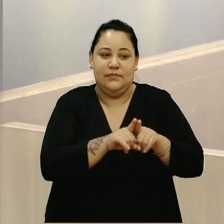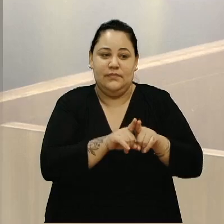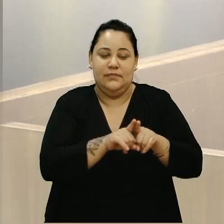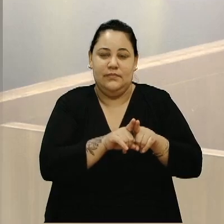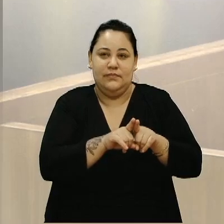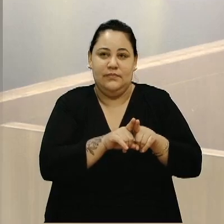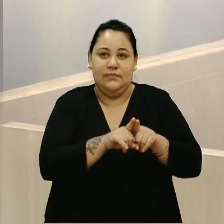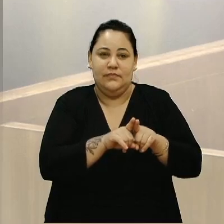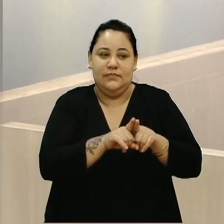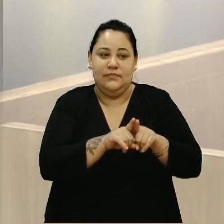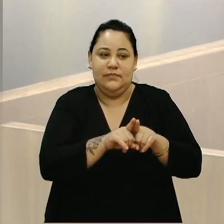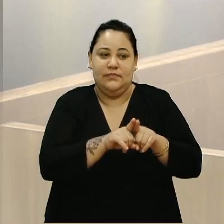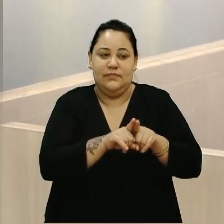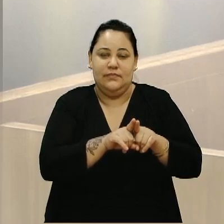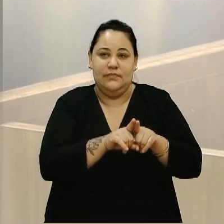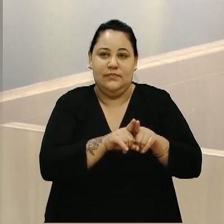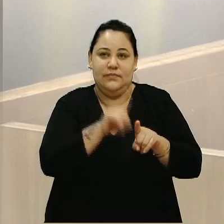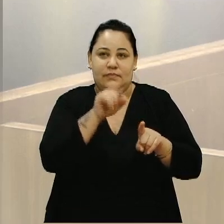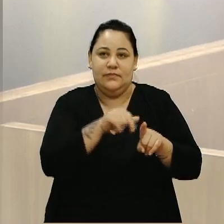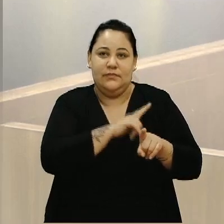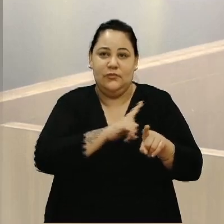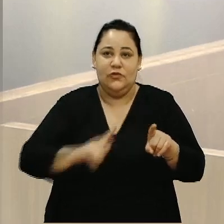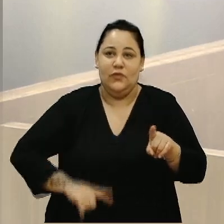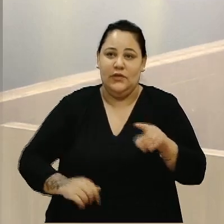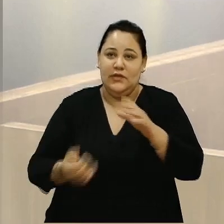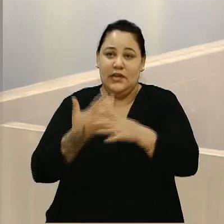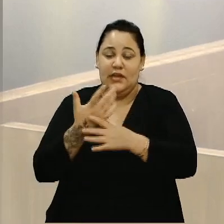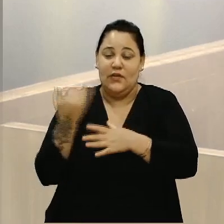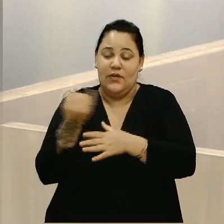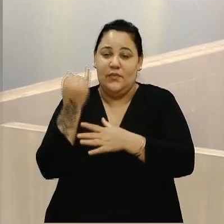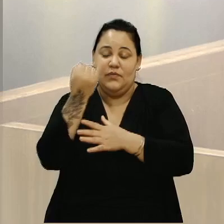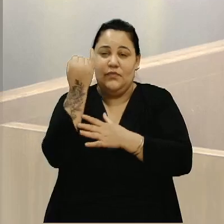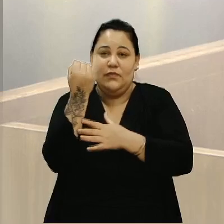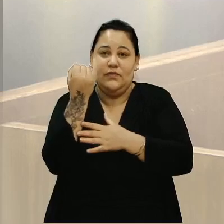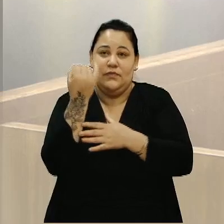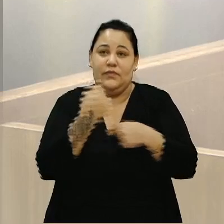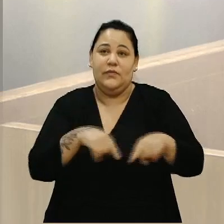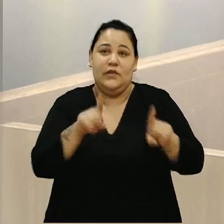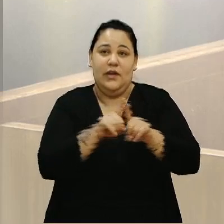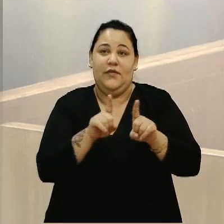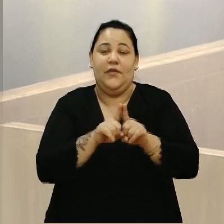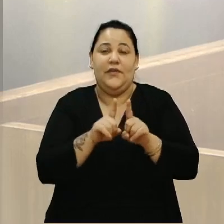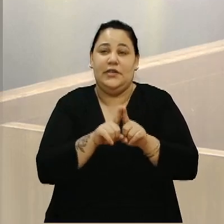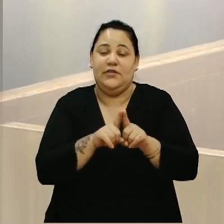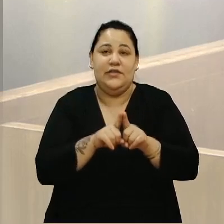uma vontade política de governos que viram a importância de